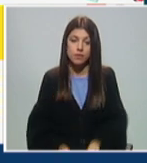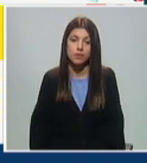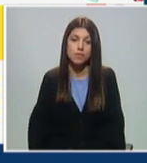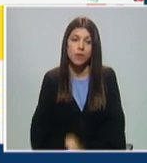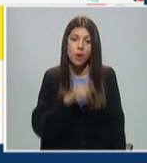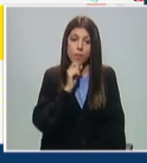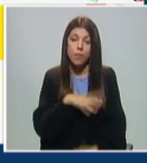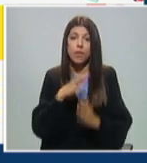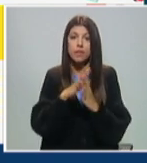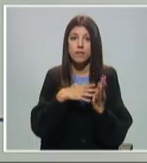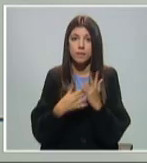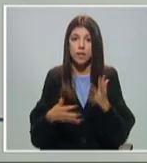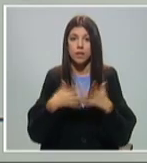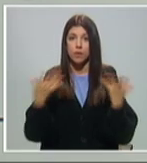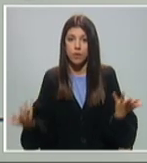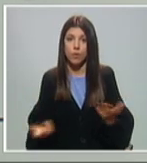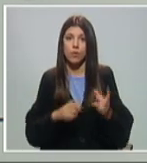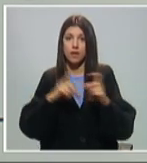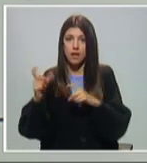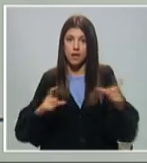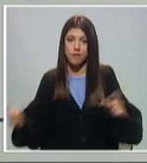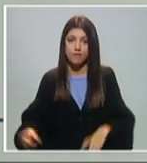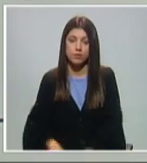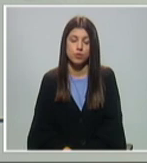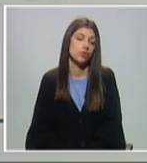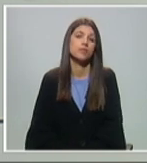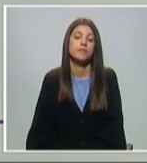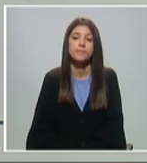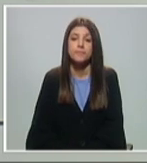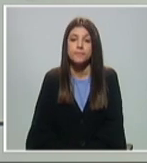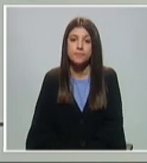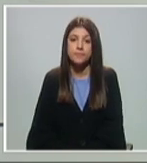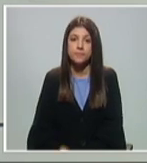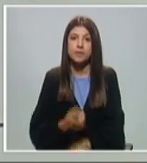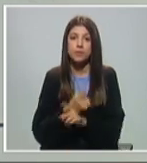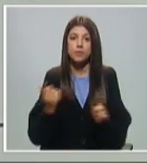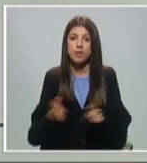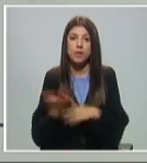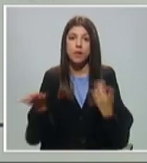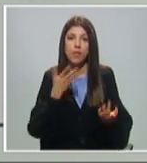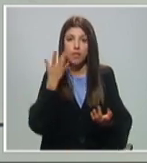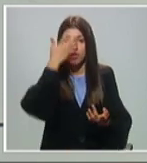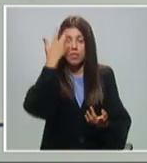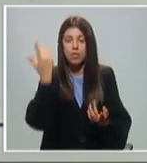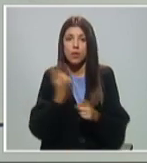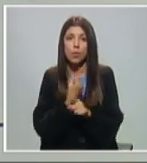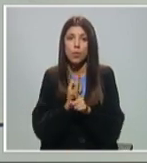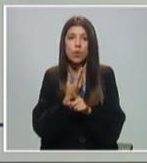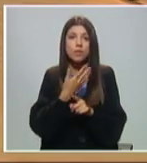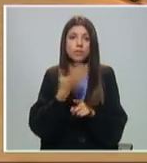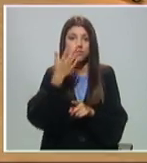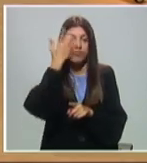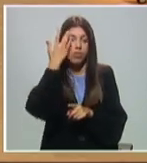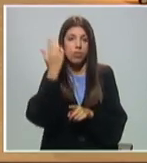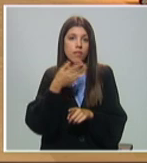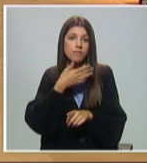ou quadros e também em gráficos, em vários tipos de gráficos, porque são fáceis, são elementos de fácil leitura,